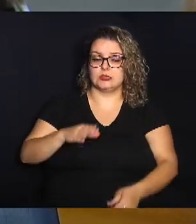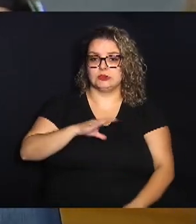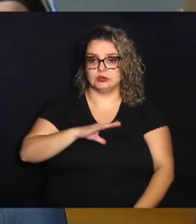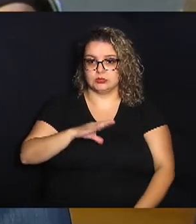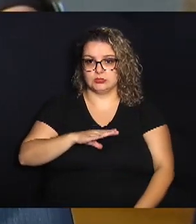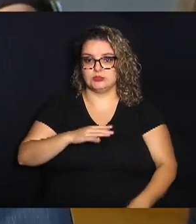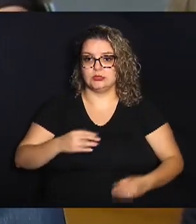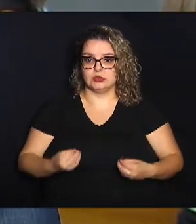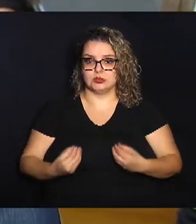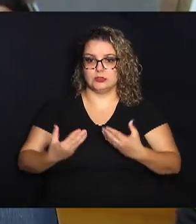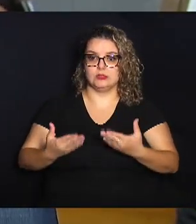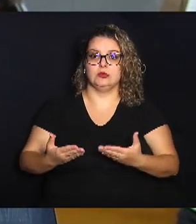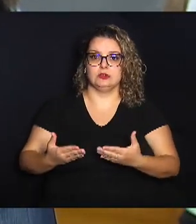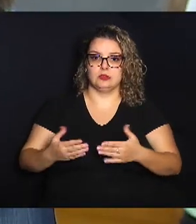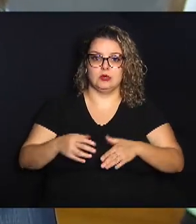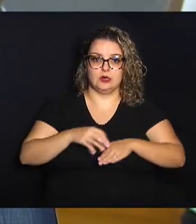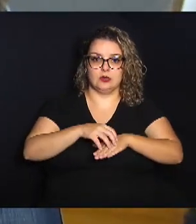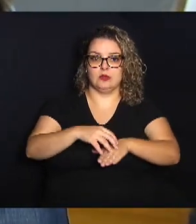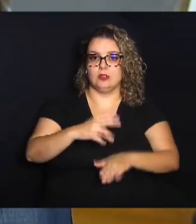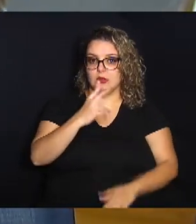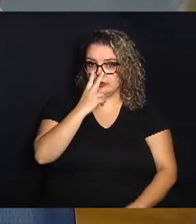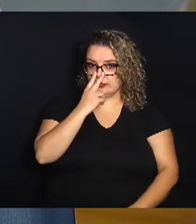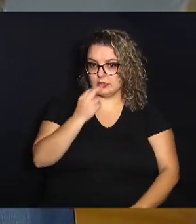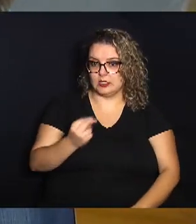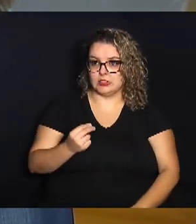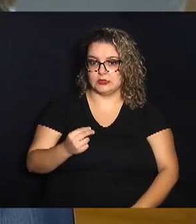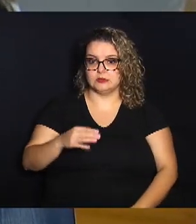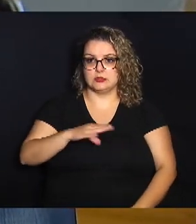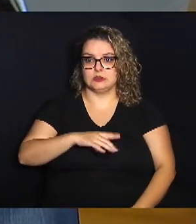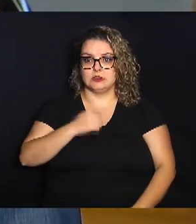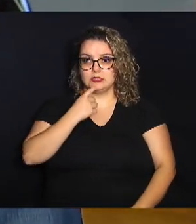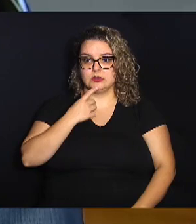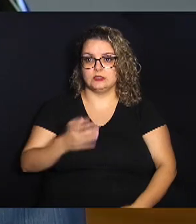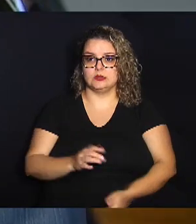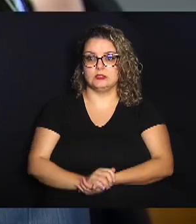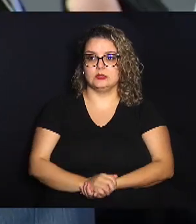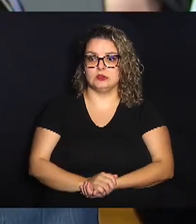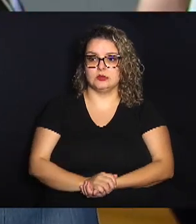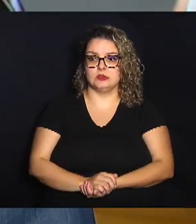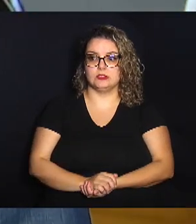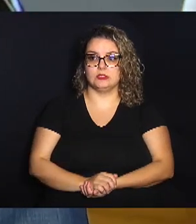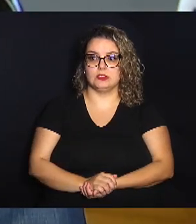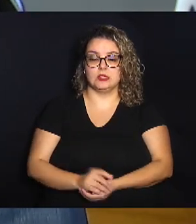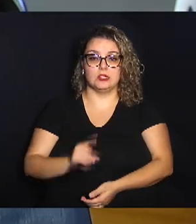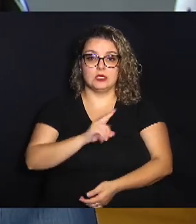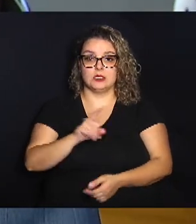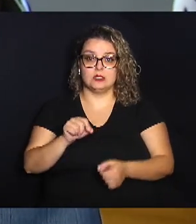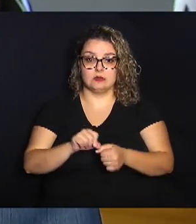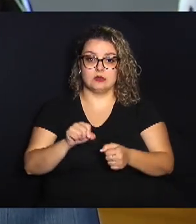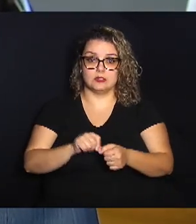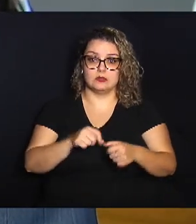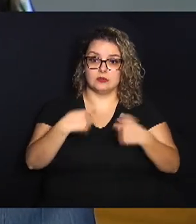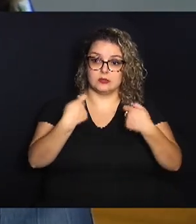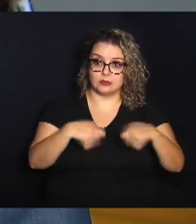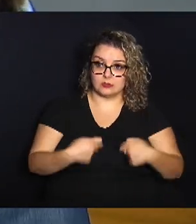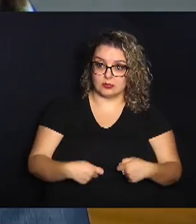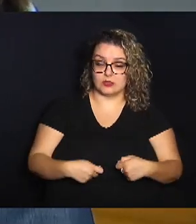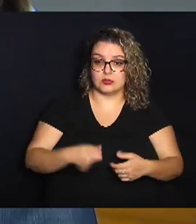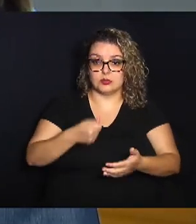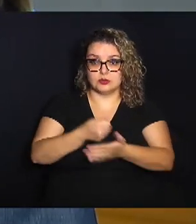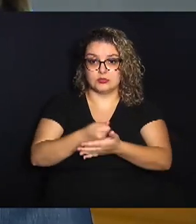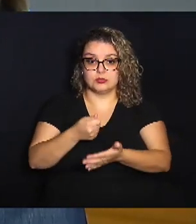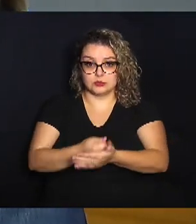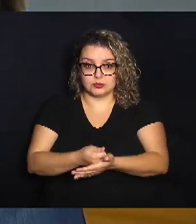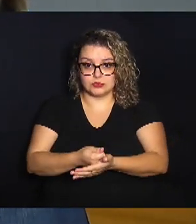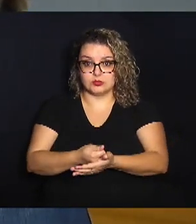trazendo peruas, vans para a cidade de Campinas, deixando de fazer o que é necessidade, o que é necessário, o que é de obrigação